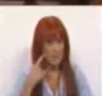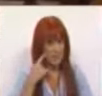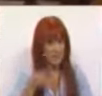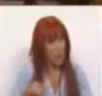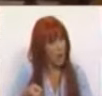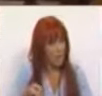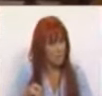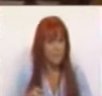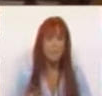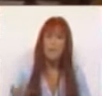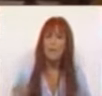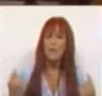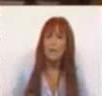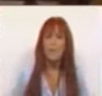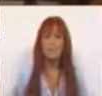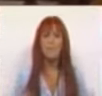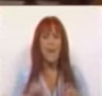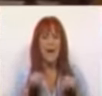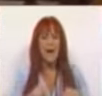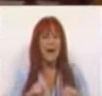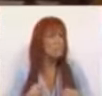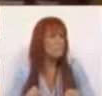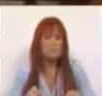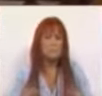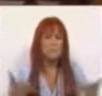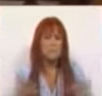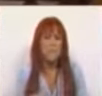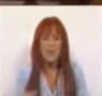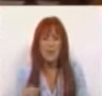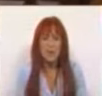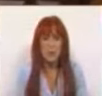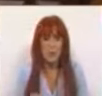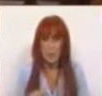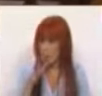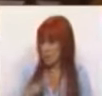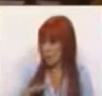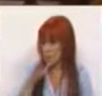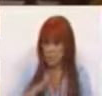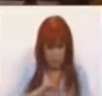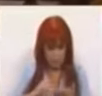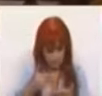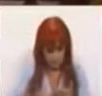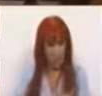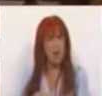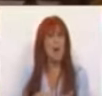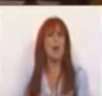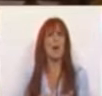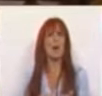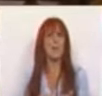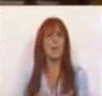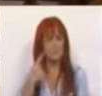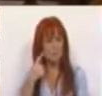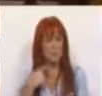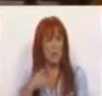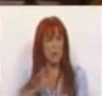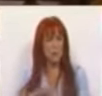atenção. Efetivamente, esta situação que aqui nos relatam na petição tem-se